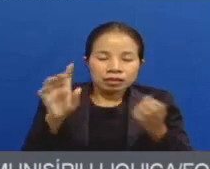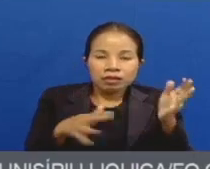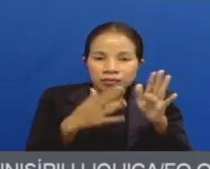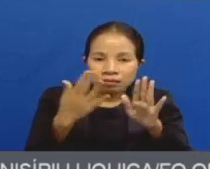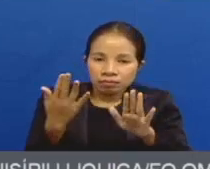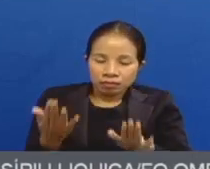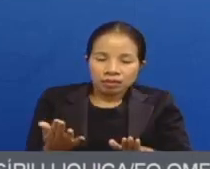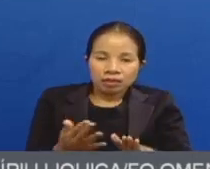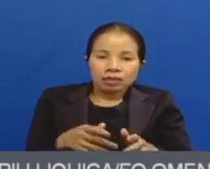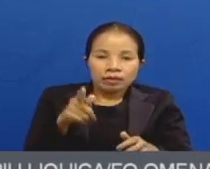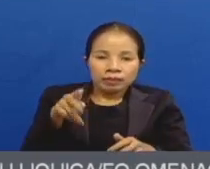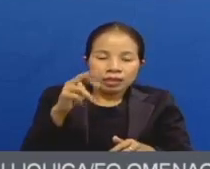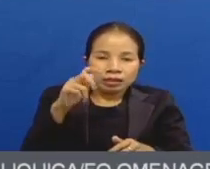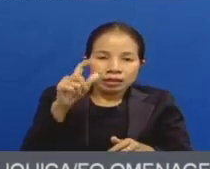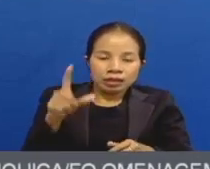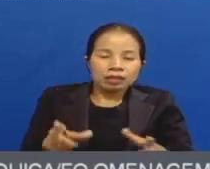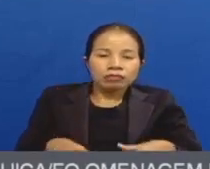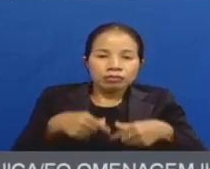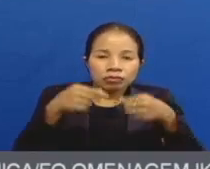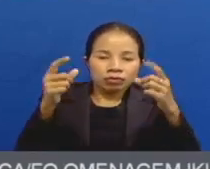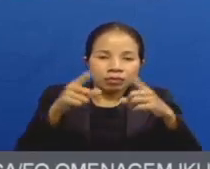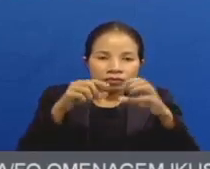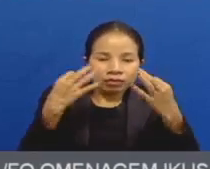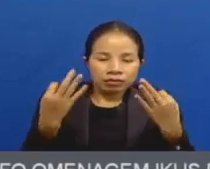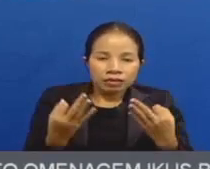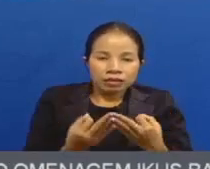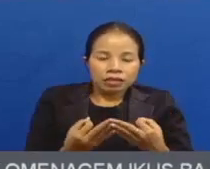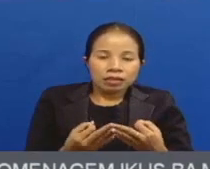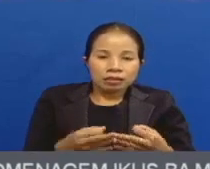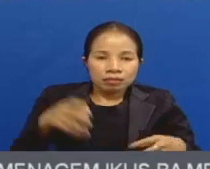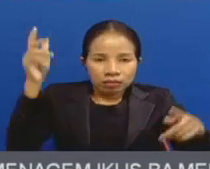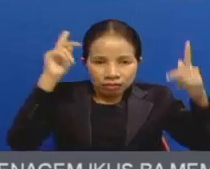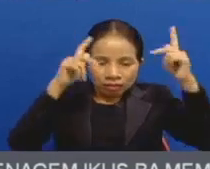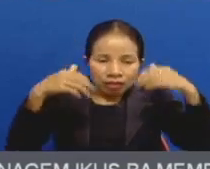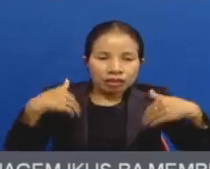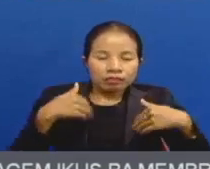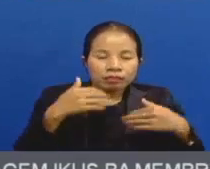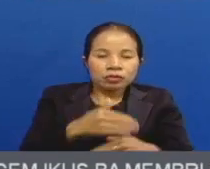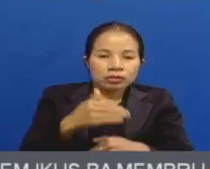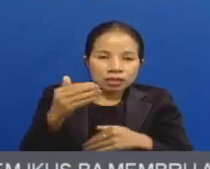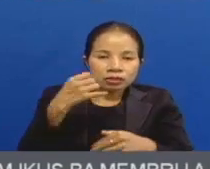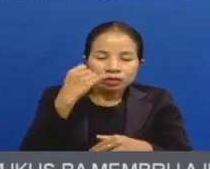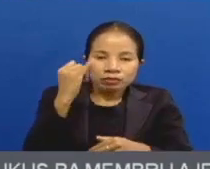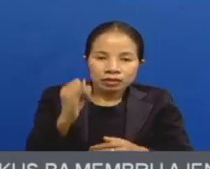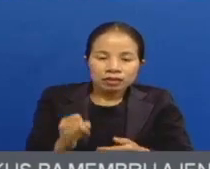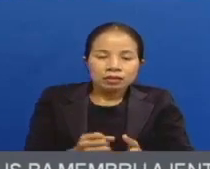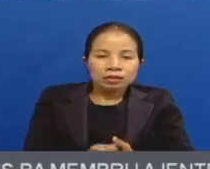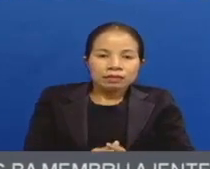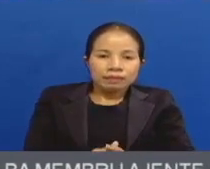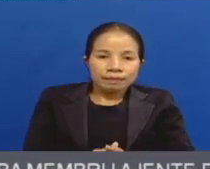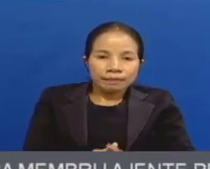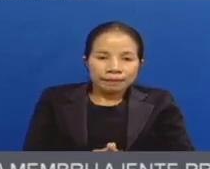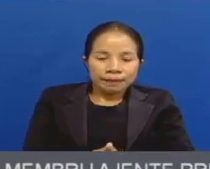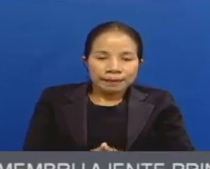convida, parte peniteli halo entrega ona ba família no caso ne iha hela processo investigação.